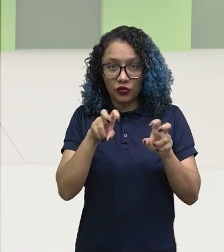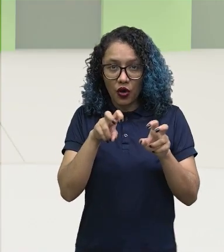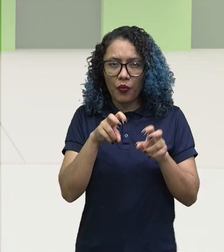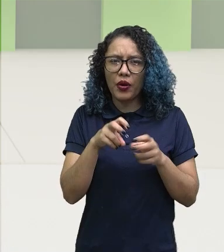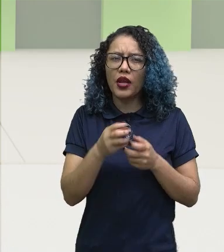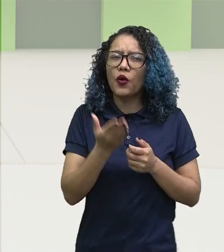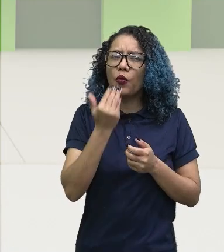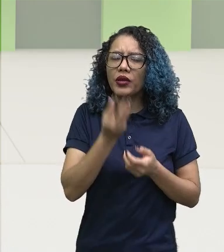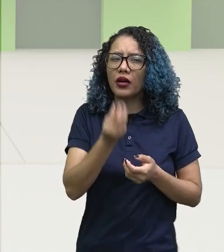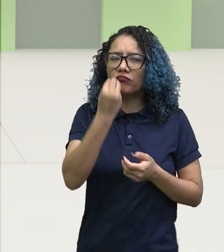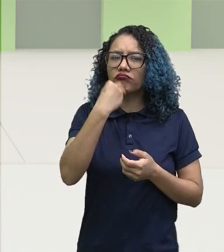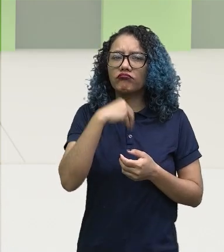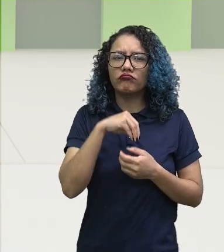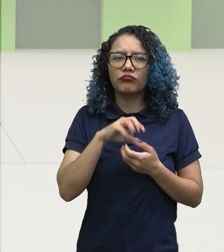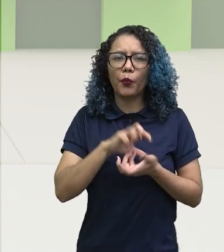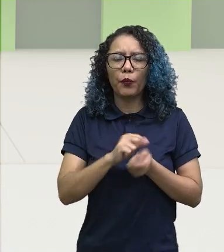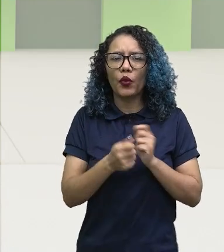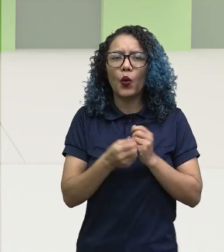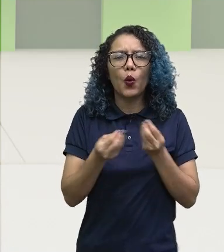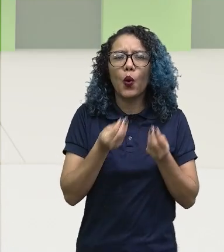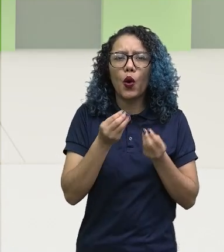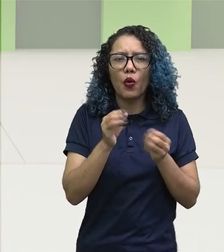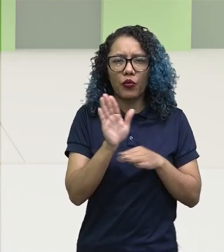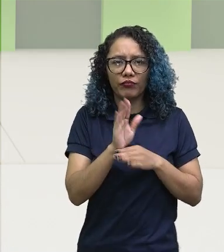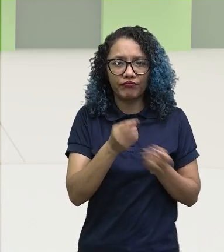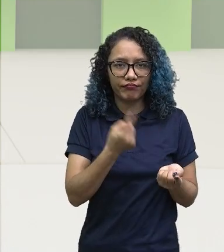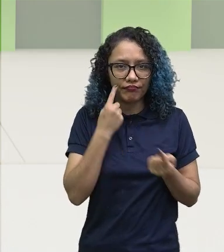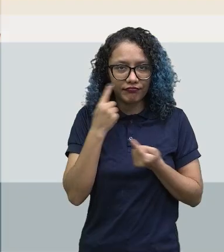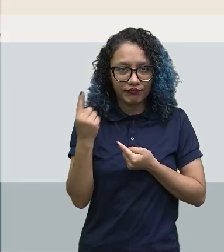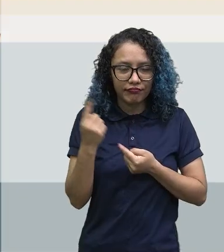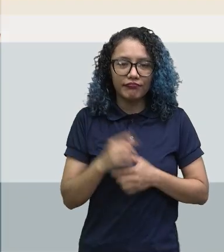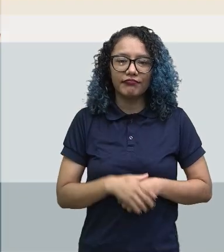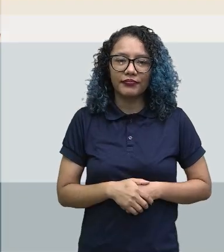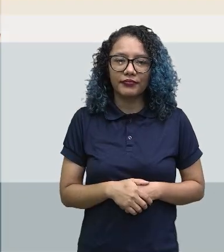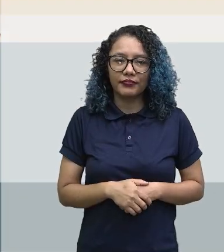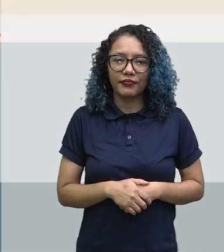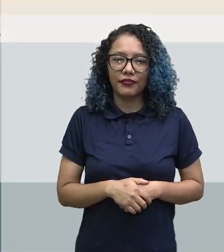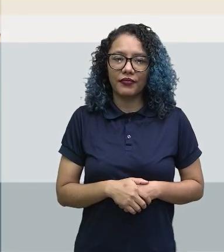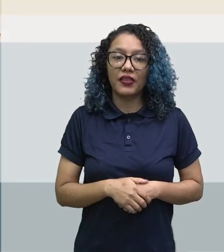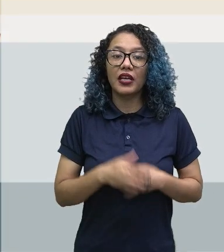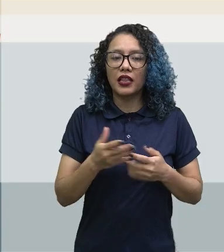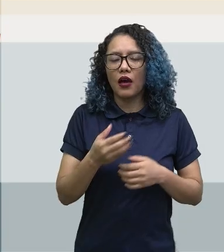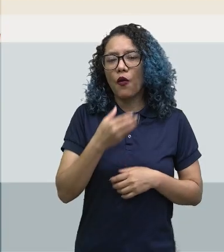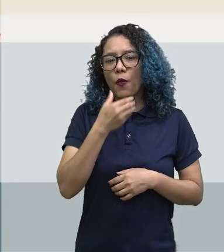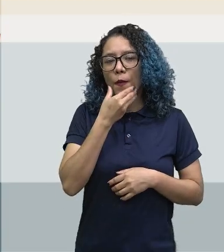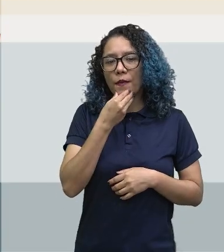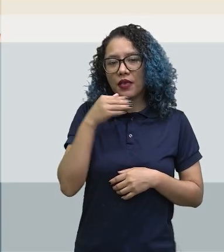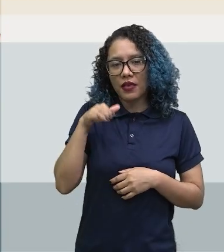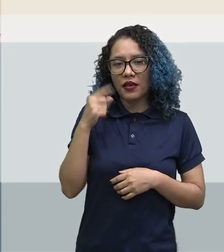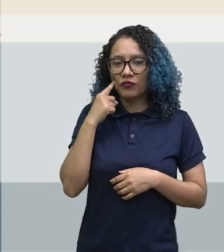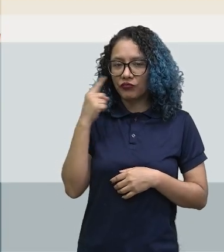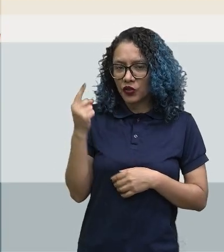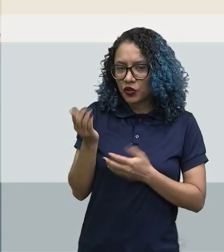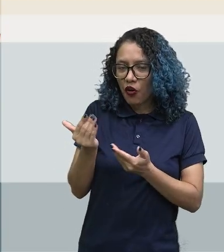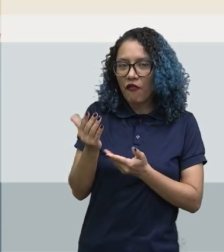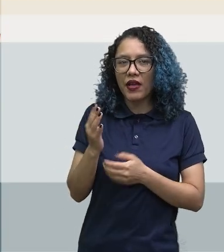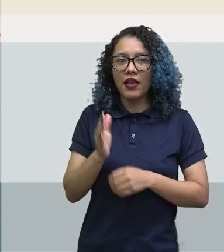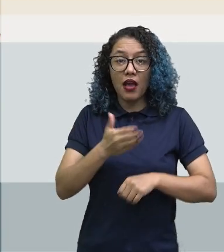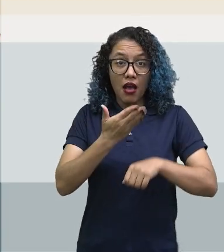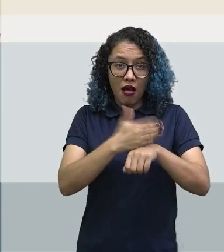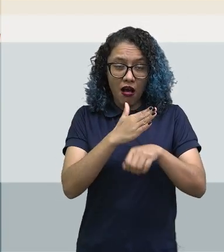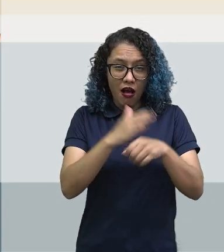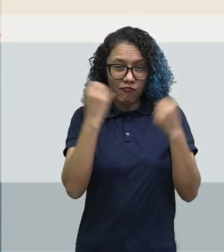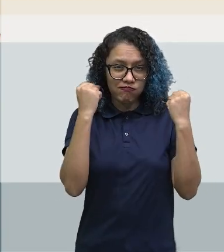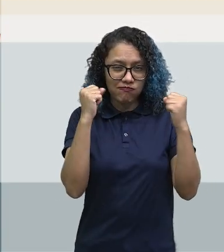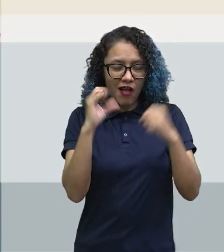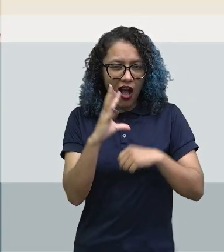alimentos. Fiquem ligadinhos nesse vídeo aí, daqui a pouco a gente volta. Marcelinho é um jovem que ama praticar esportes, muitas